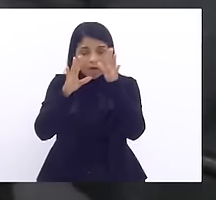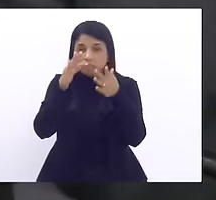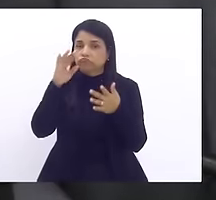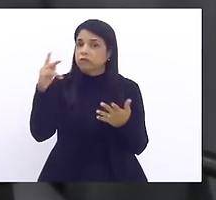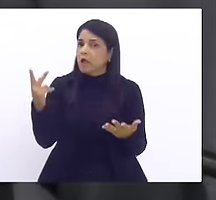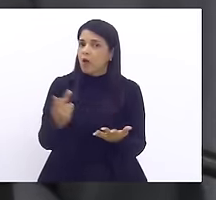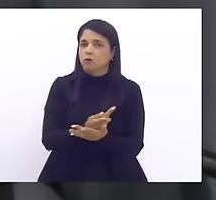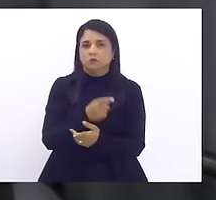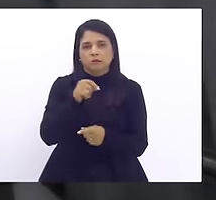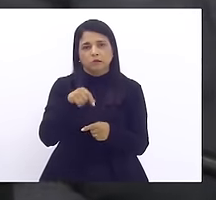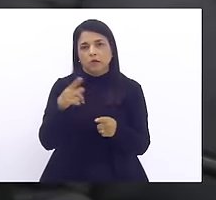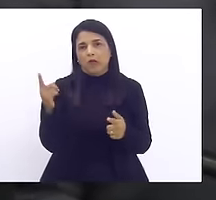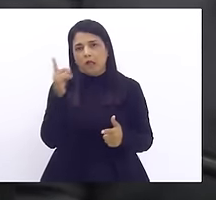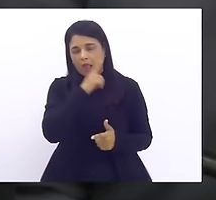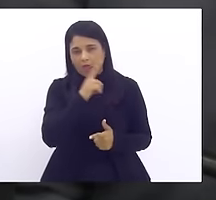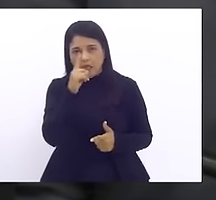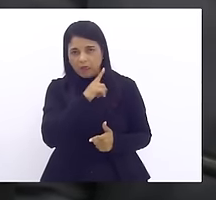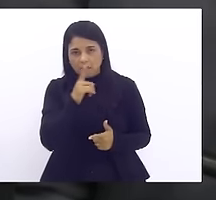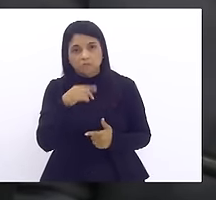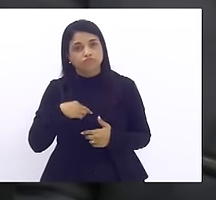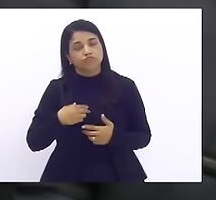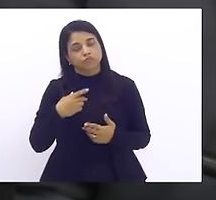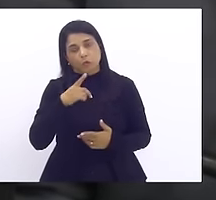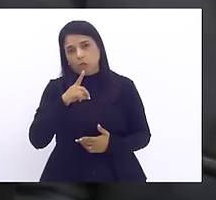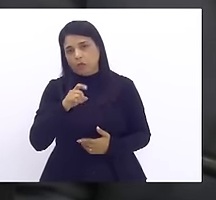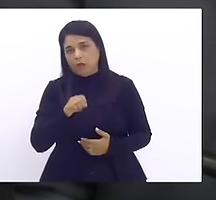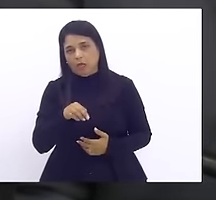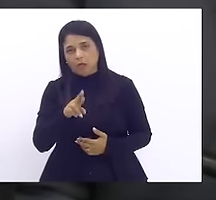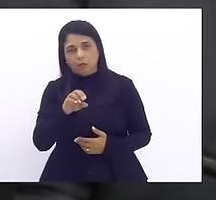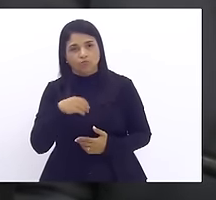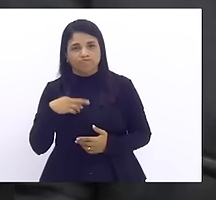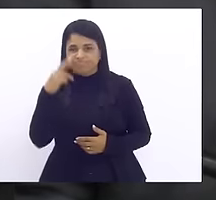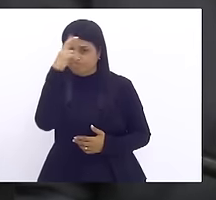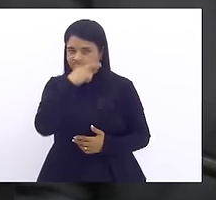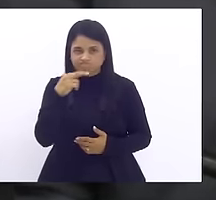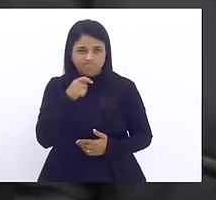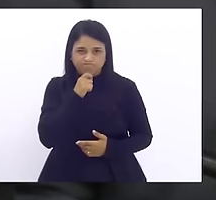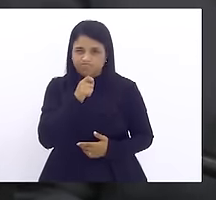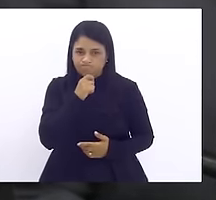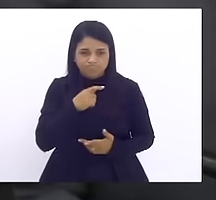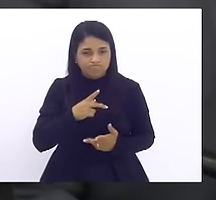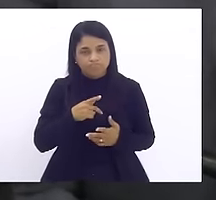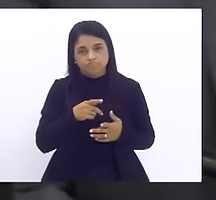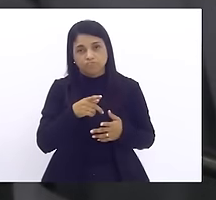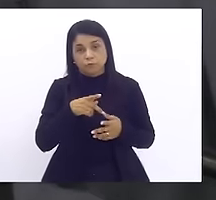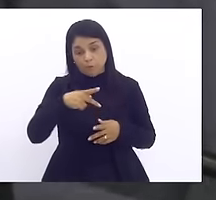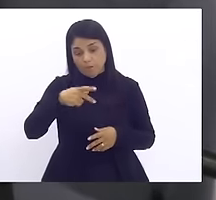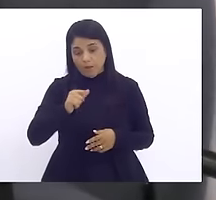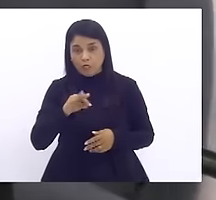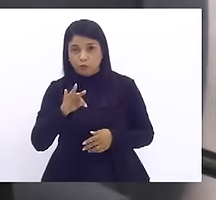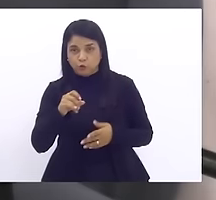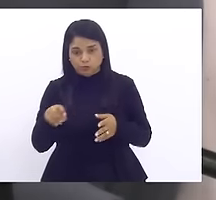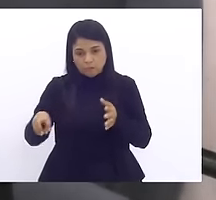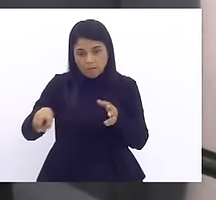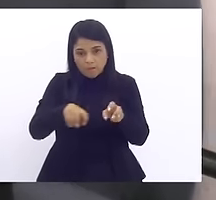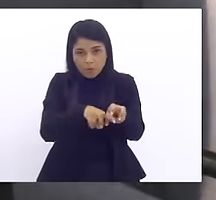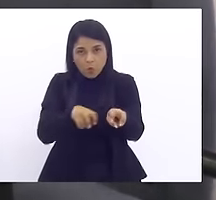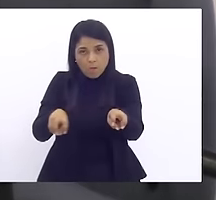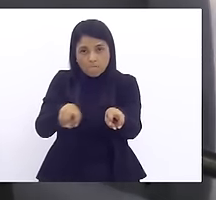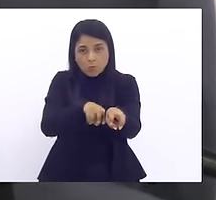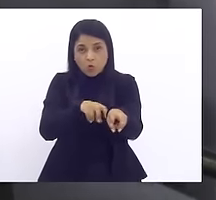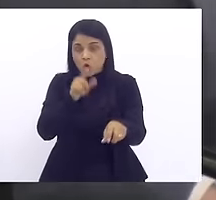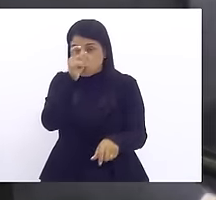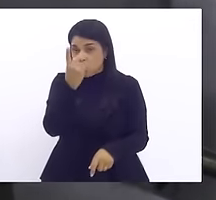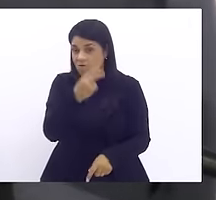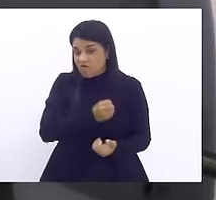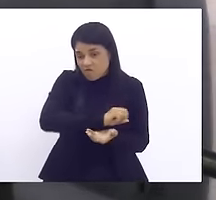fé e o dela não tá fazendo essa fiscalização de vida nos seus pátios porque me desculpa uma pessoa chegar pra gente Uma não várias falando que foi cobrado final de semana